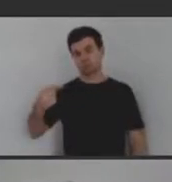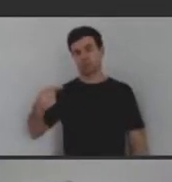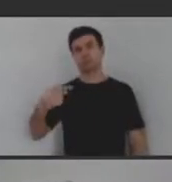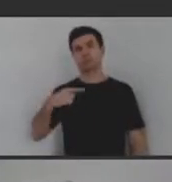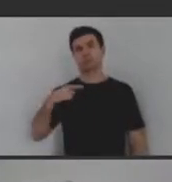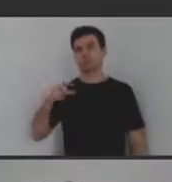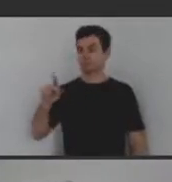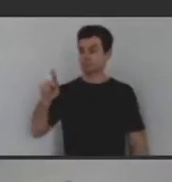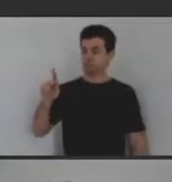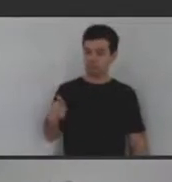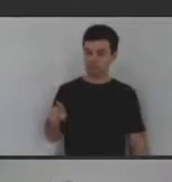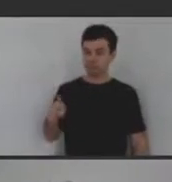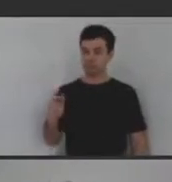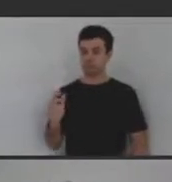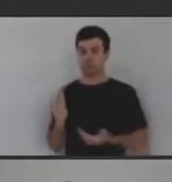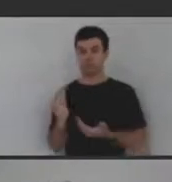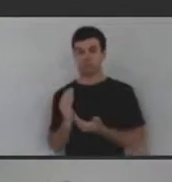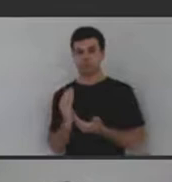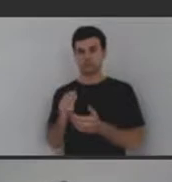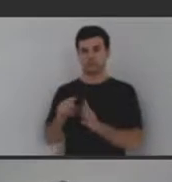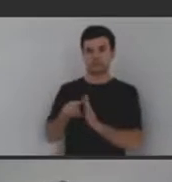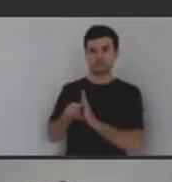ao constatar o